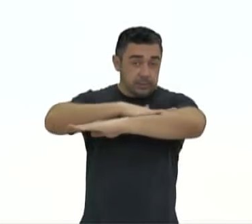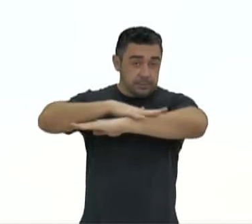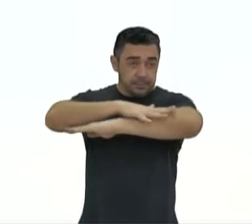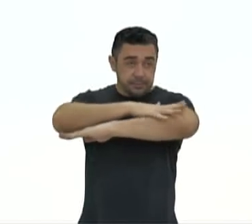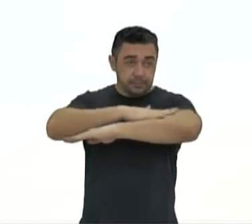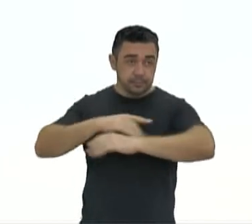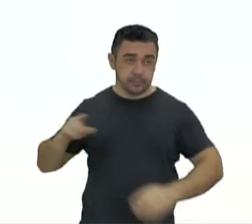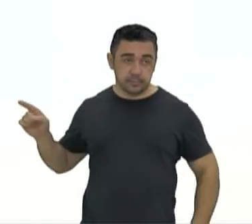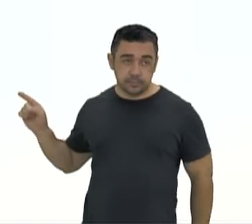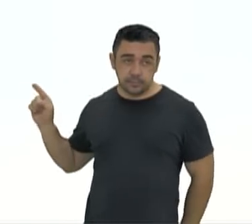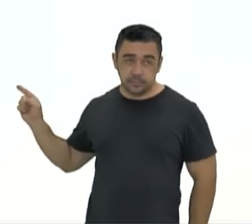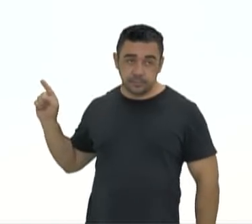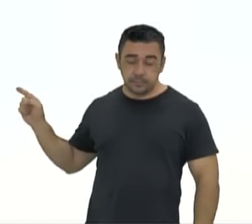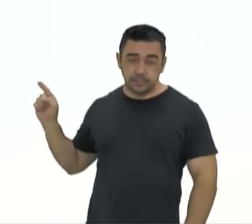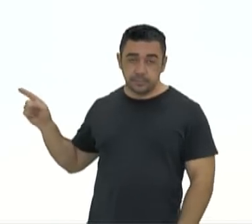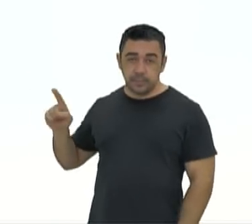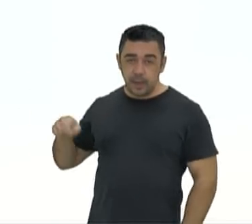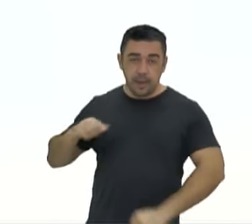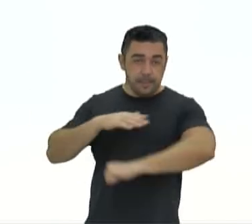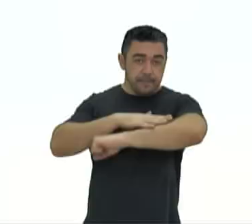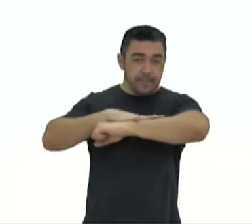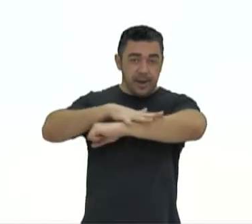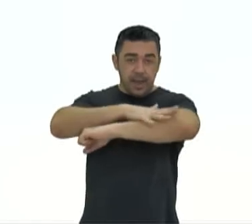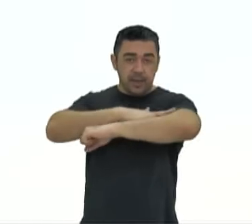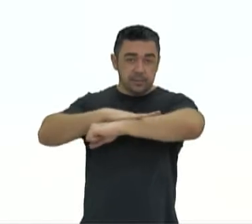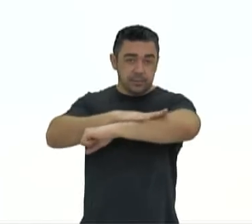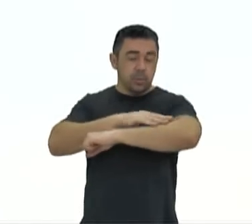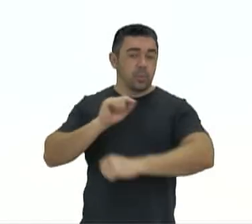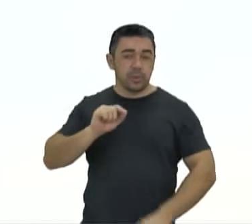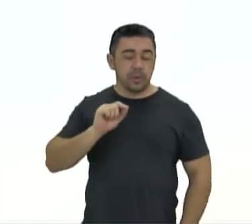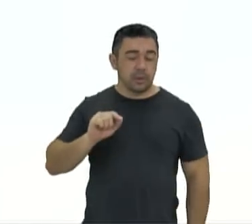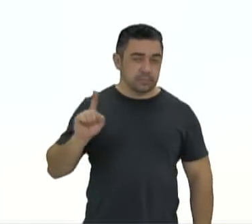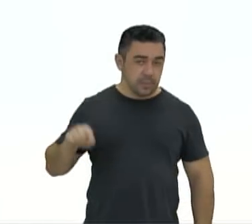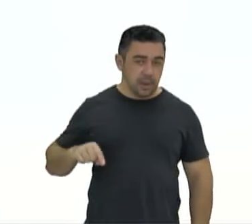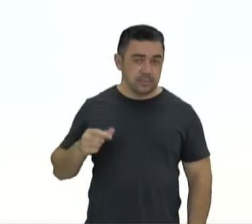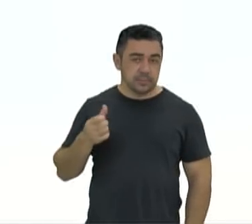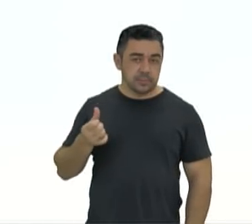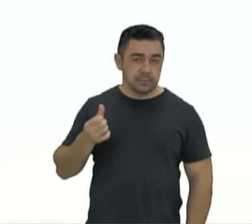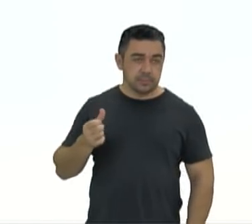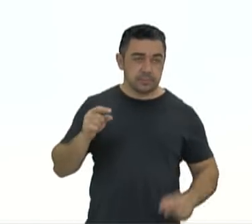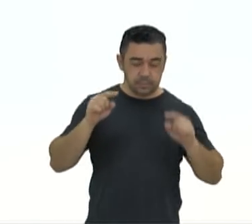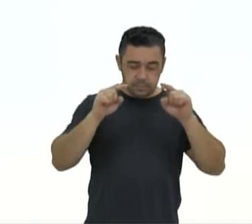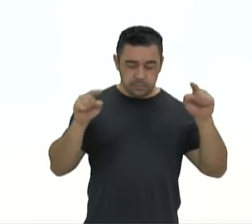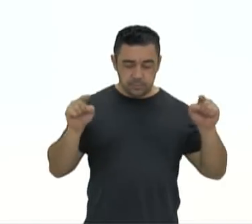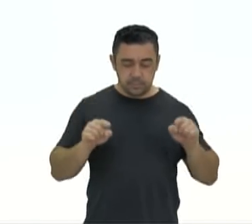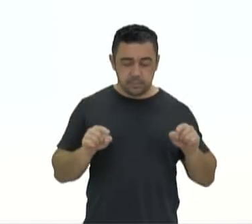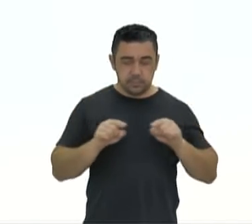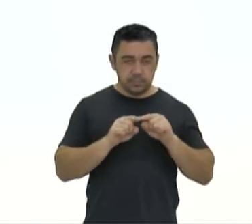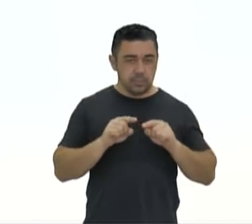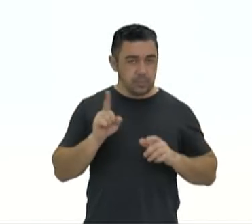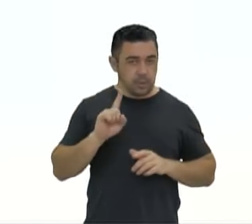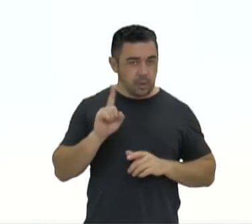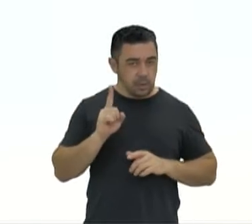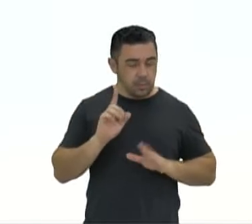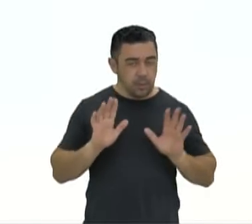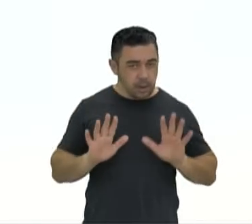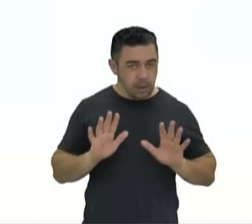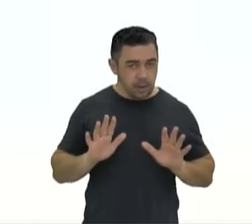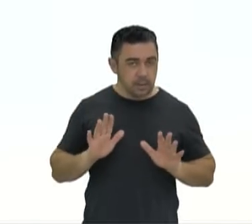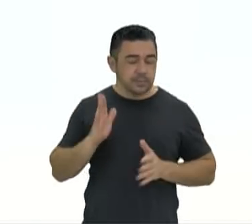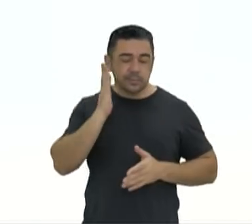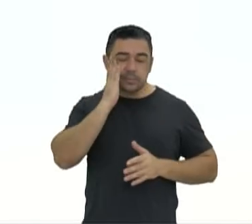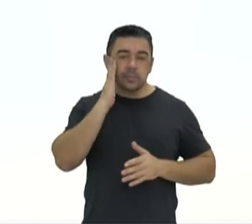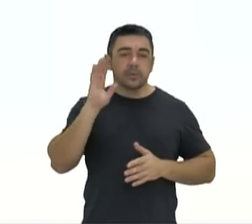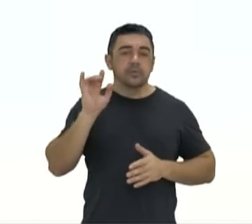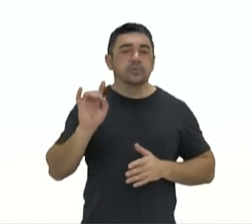lá. Isso aqui é a forma do quê? De um hexágono. Mas a gente trabalhou cálculo de área de hexágono? Não. A